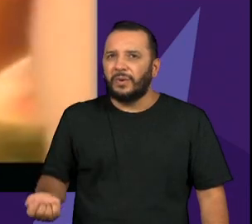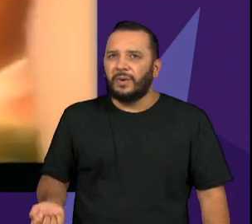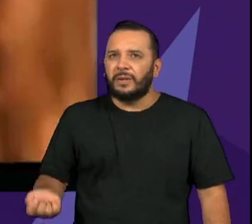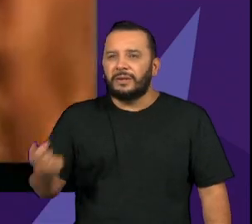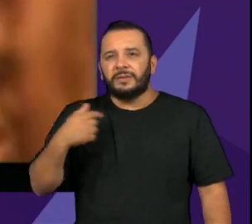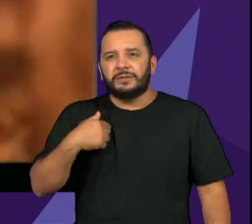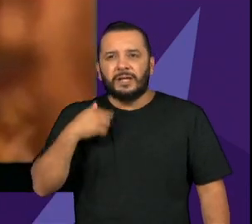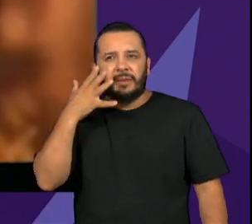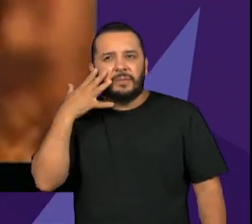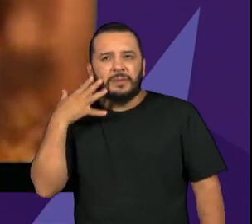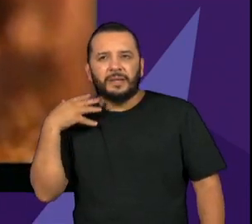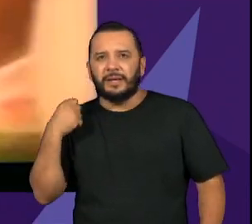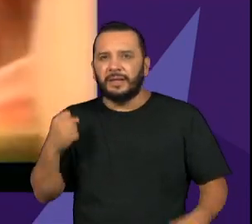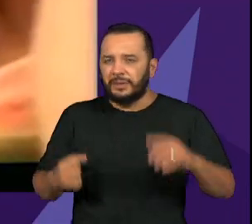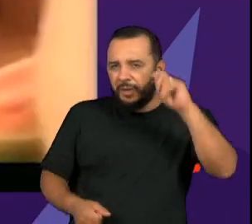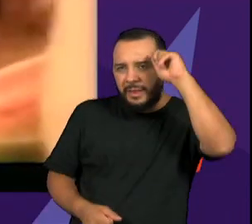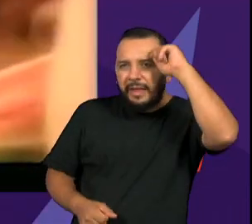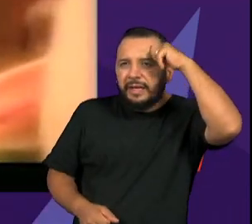Branquinho, neguinho.